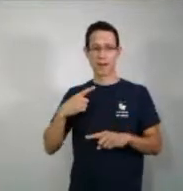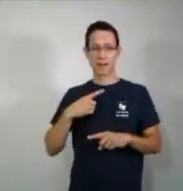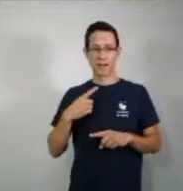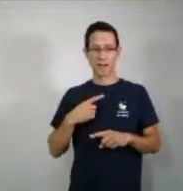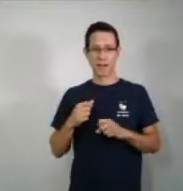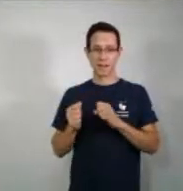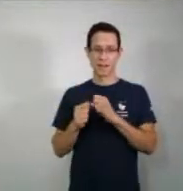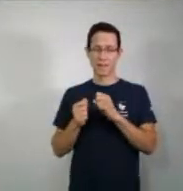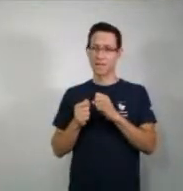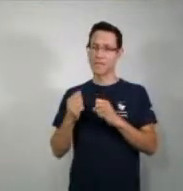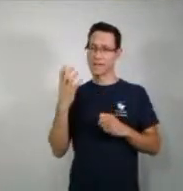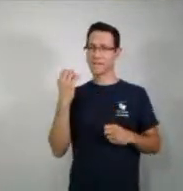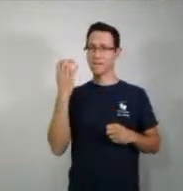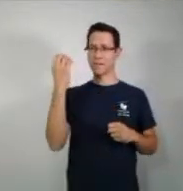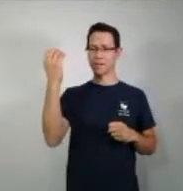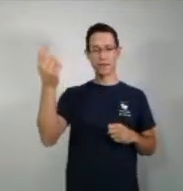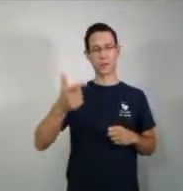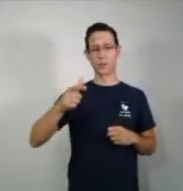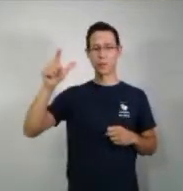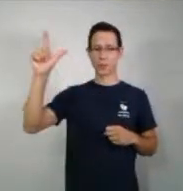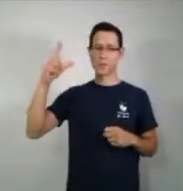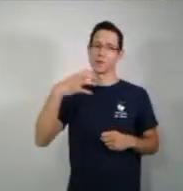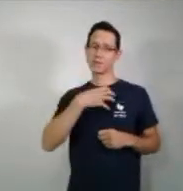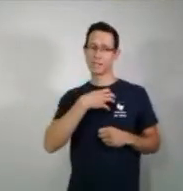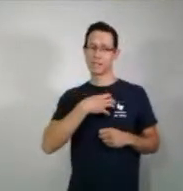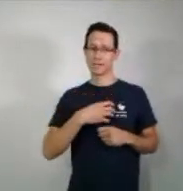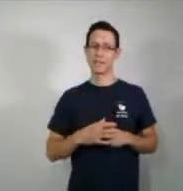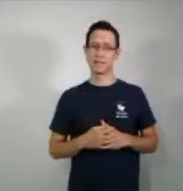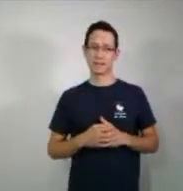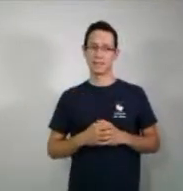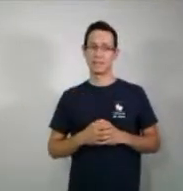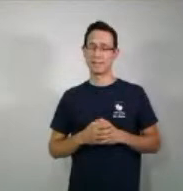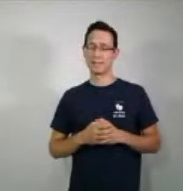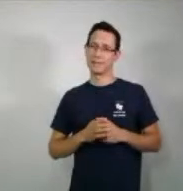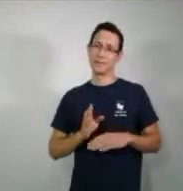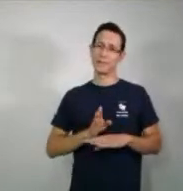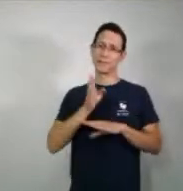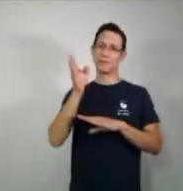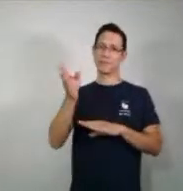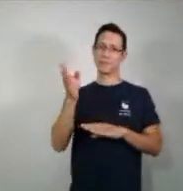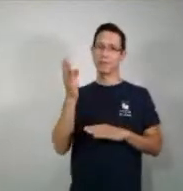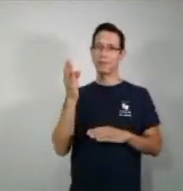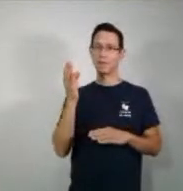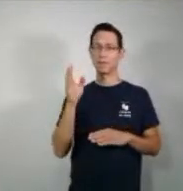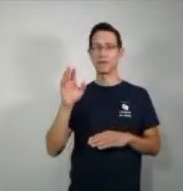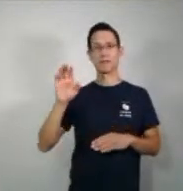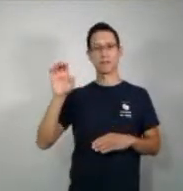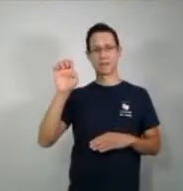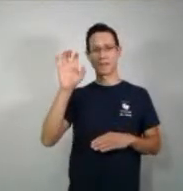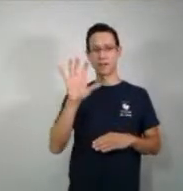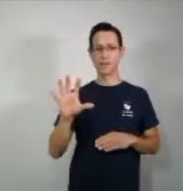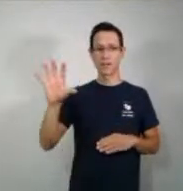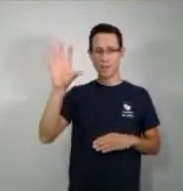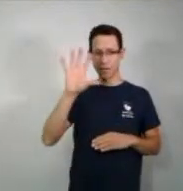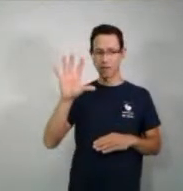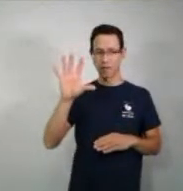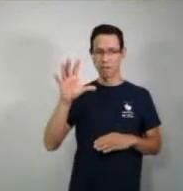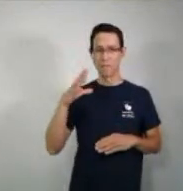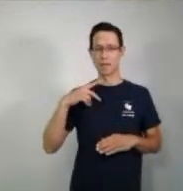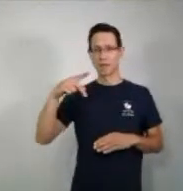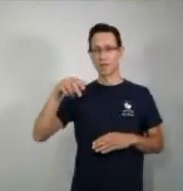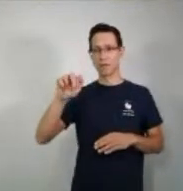viagem. mesma viagem de outra maneira. Eles vão para a Europa fazer uma longa viagem. O Paulo faz muitas palestras